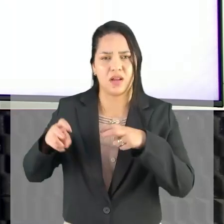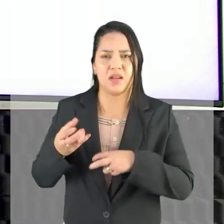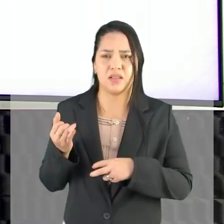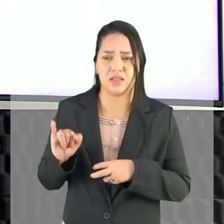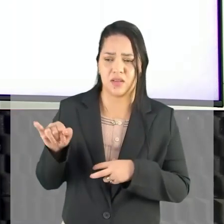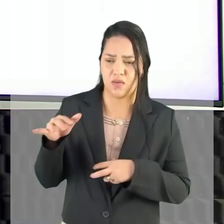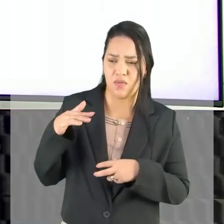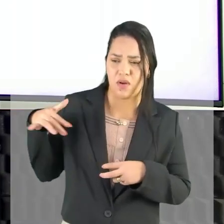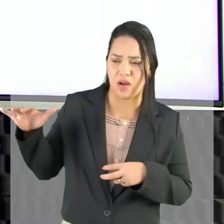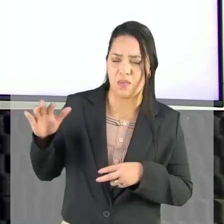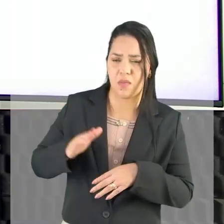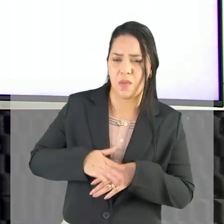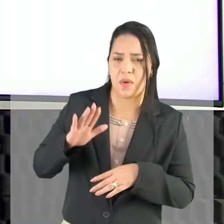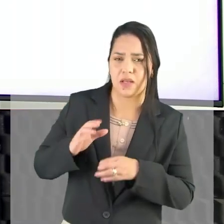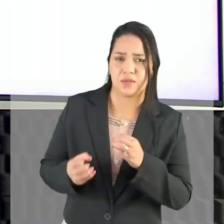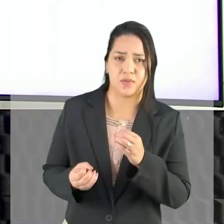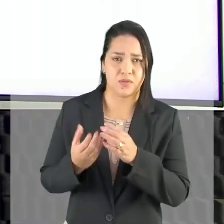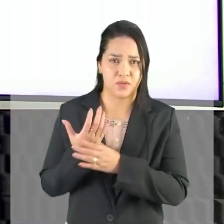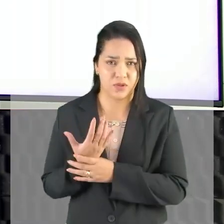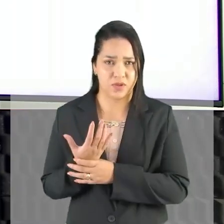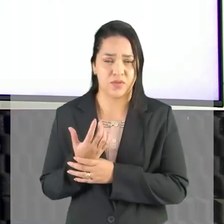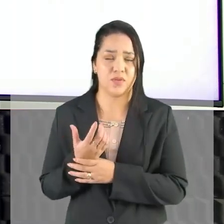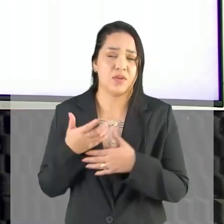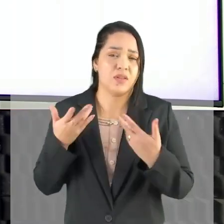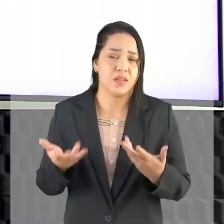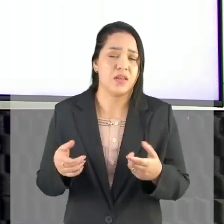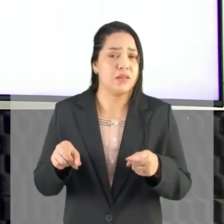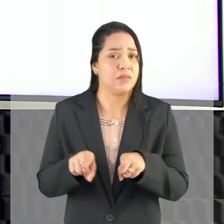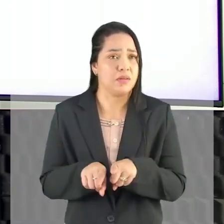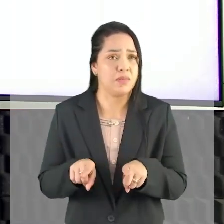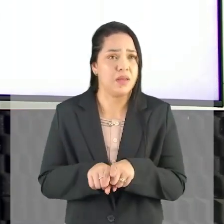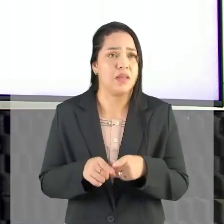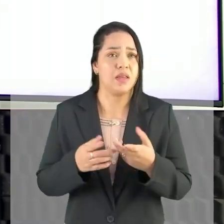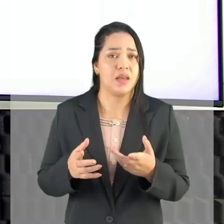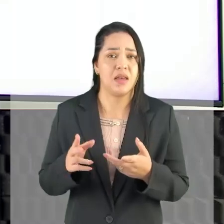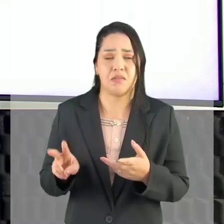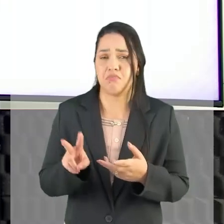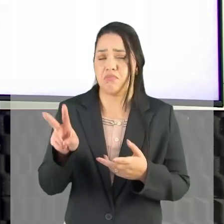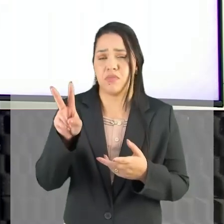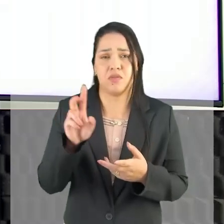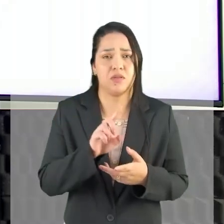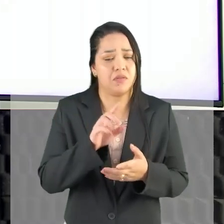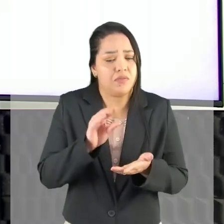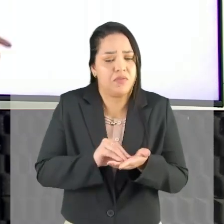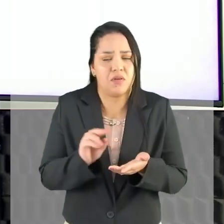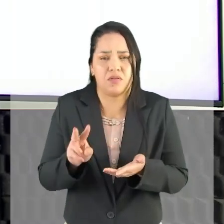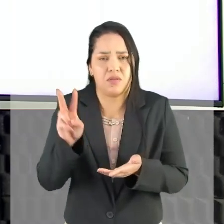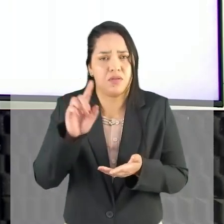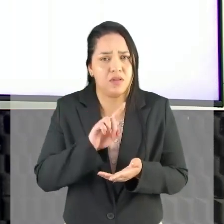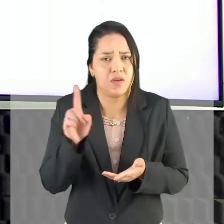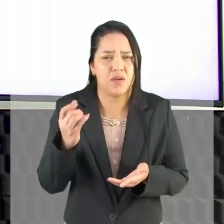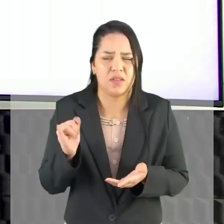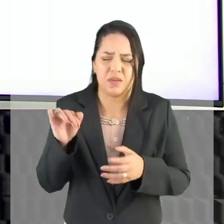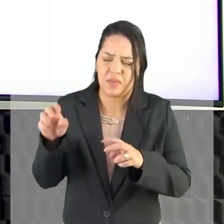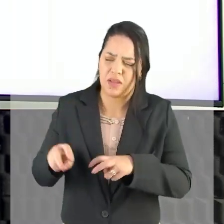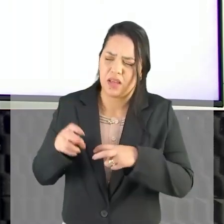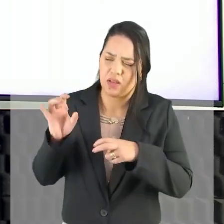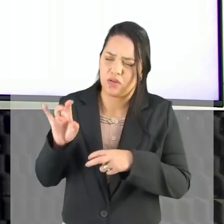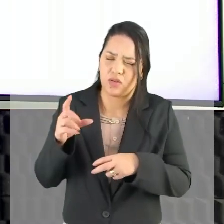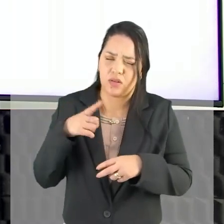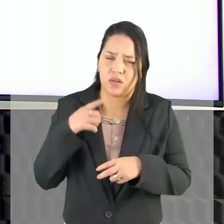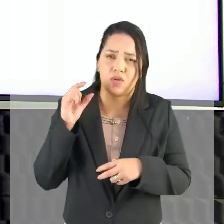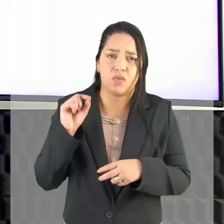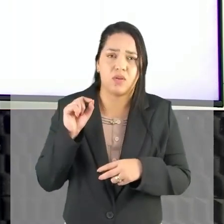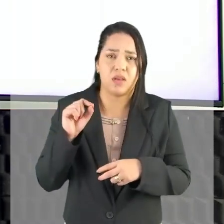o campo passou a ser mais produtivo, automaticamente ele não desvaloriza. Se você pega uma terra que só tem,